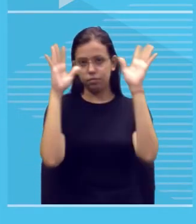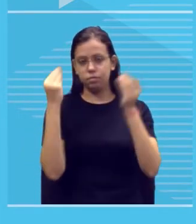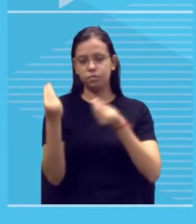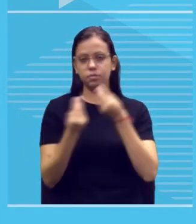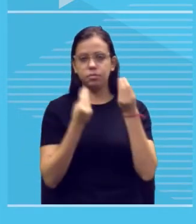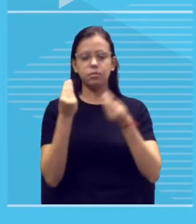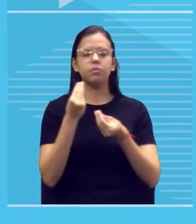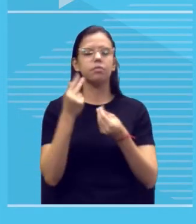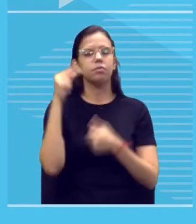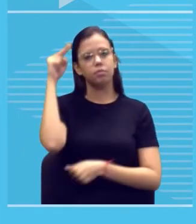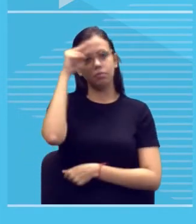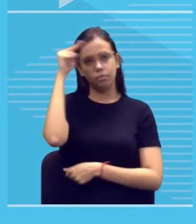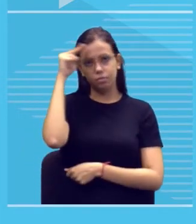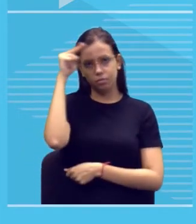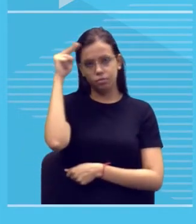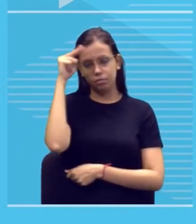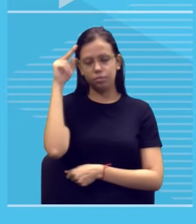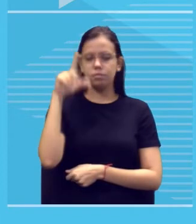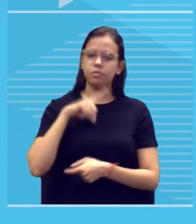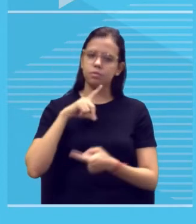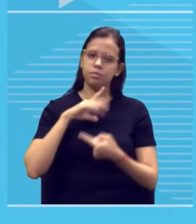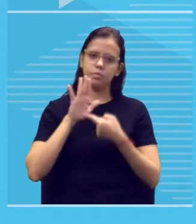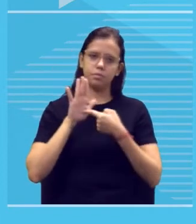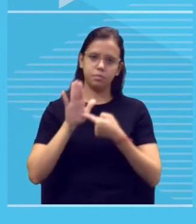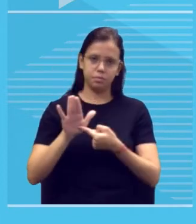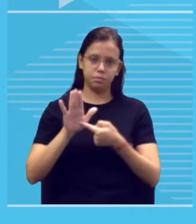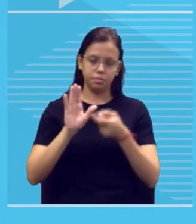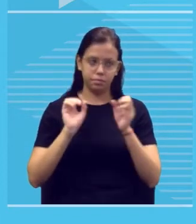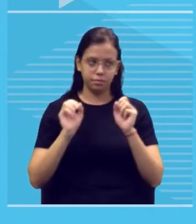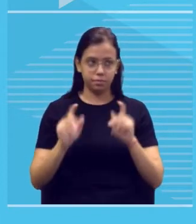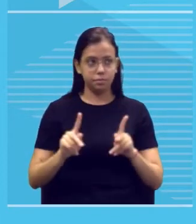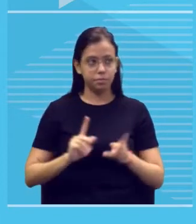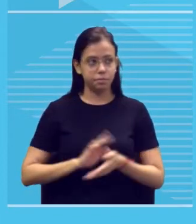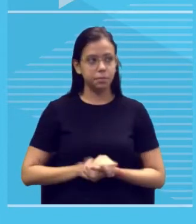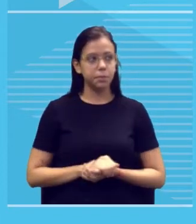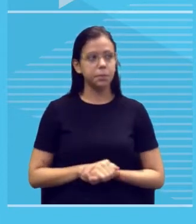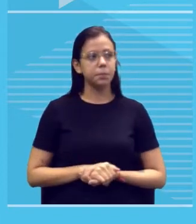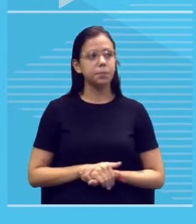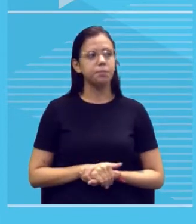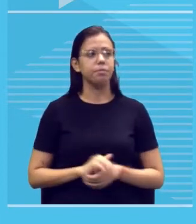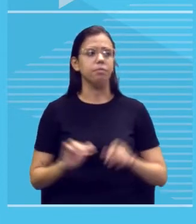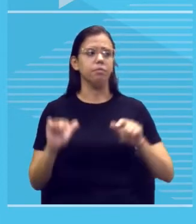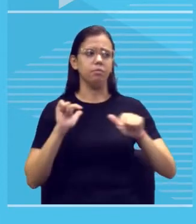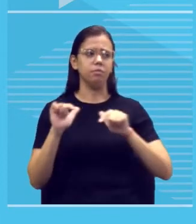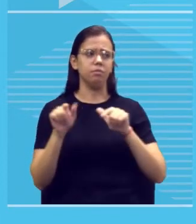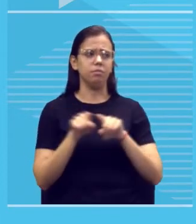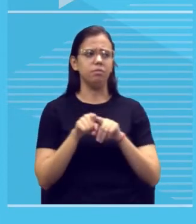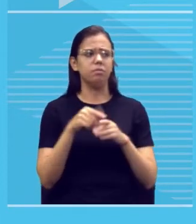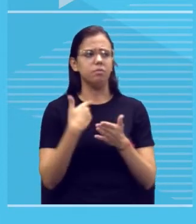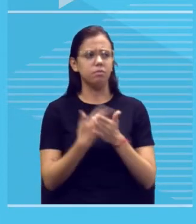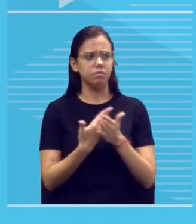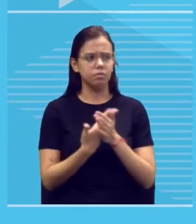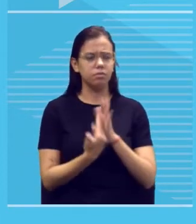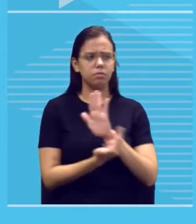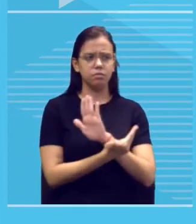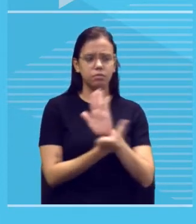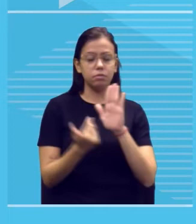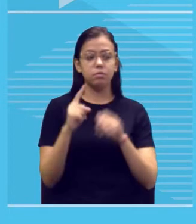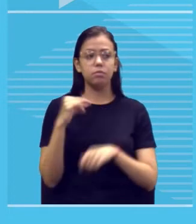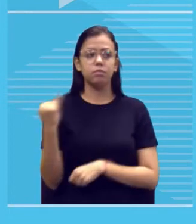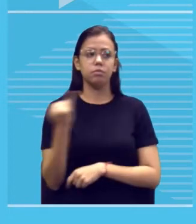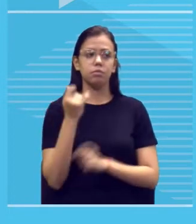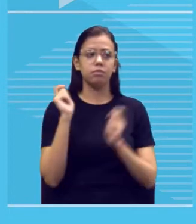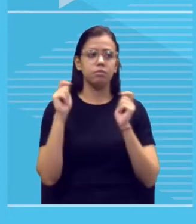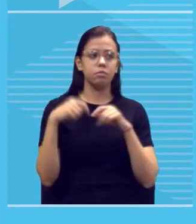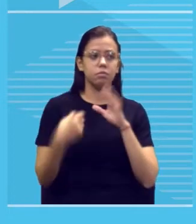da história que estava sendo vivida ali Ok vamos trabalhar estudar brest é essencial para